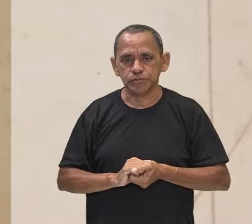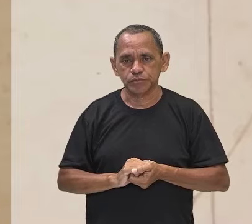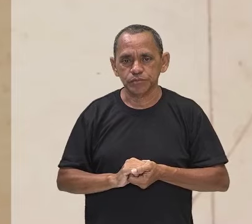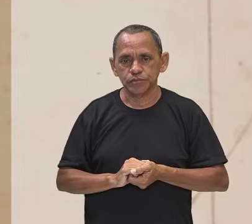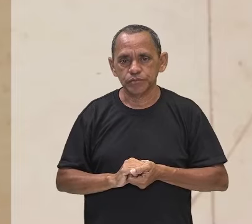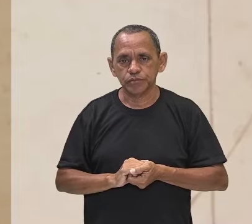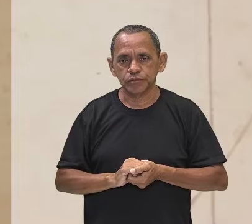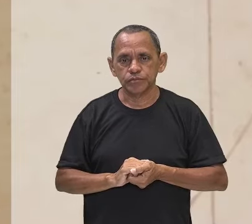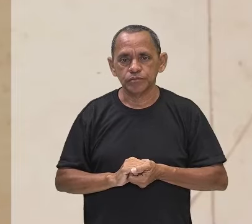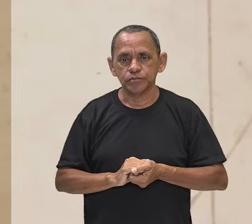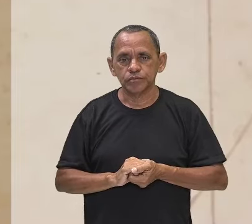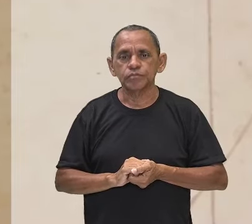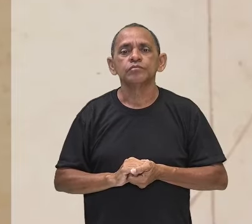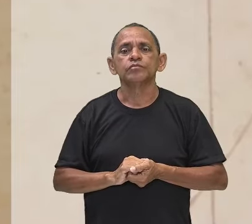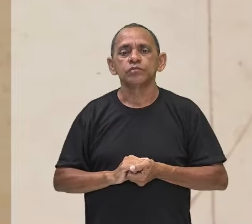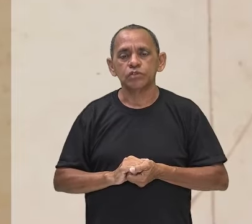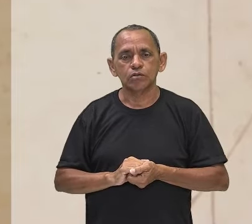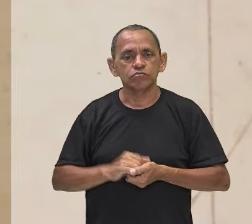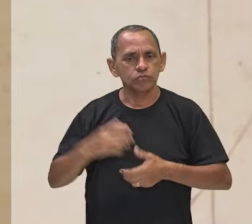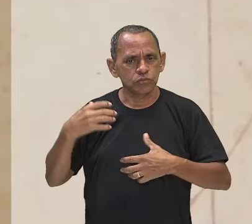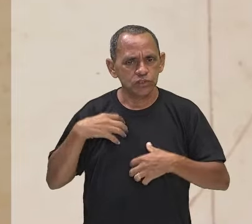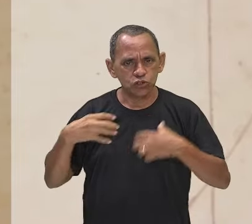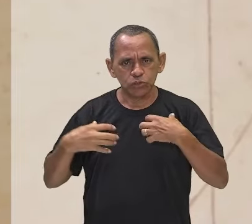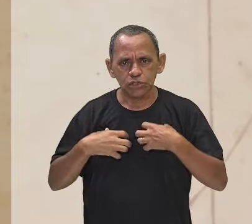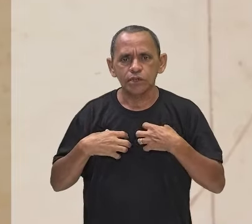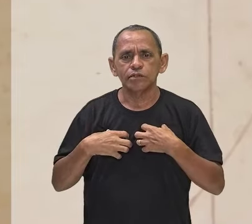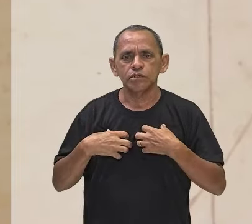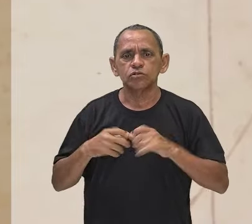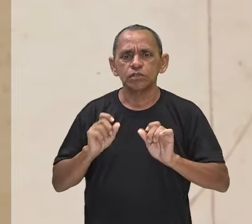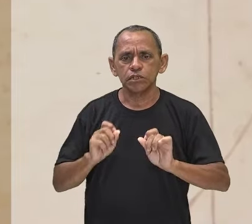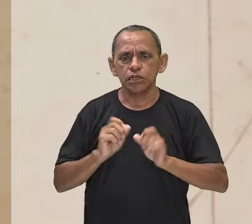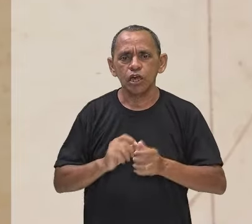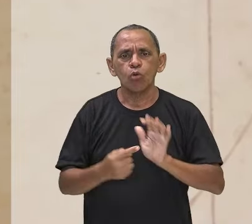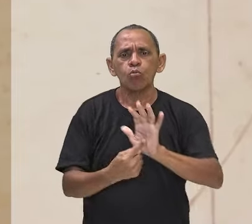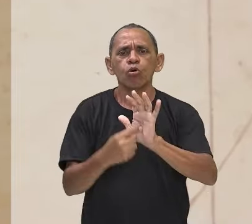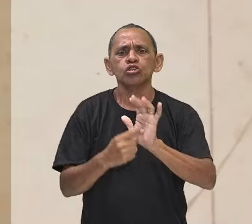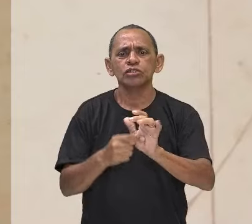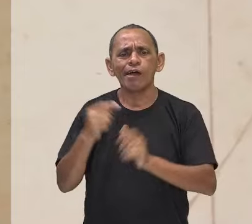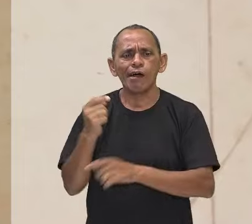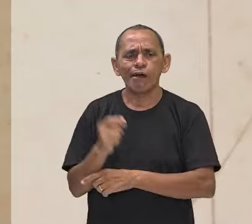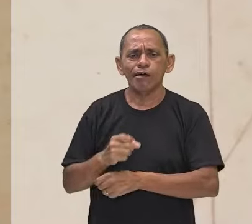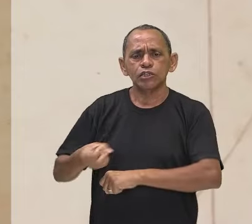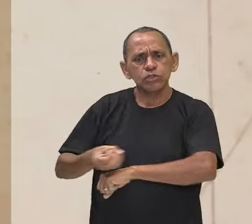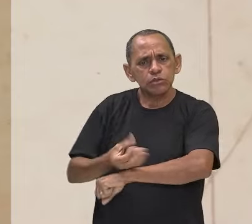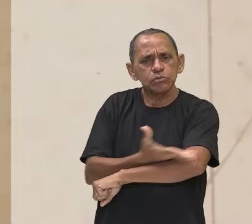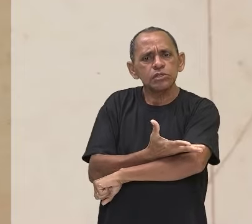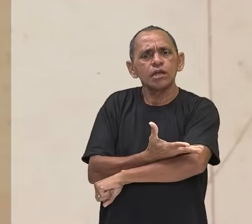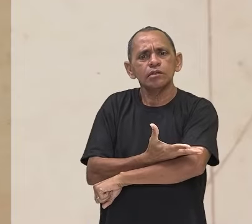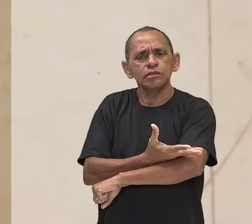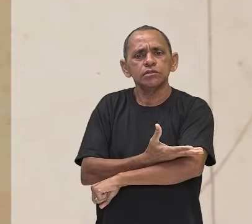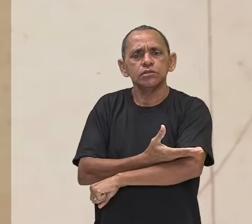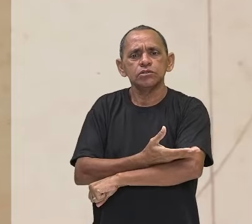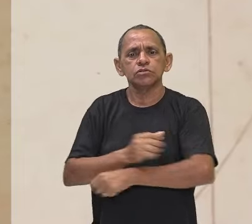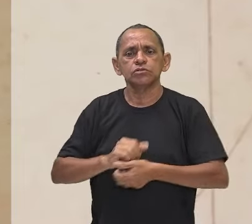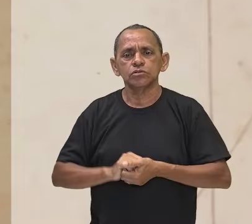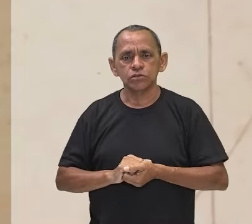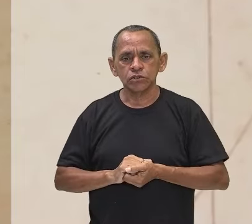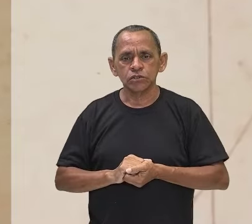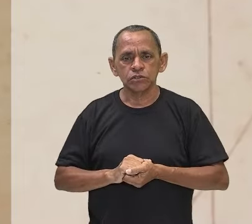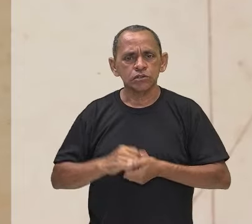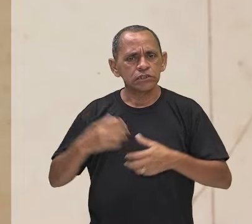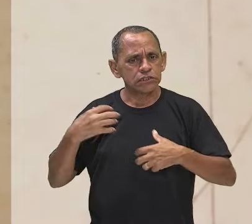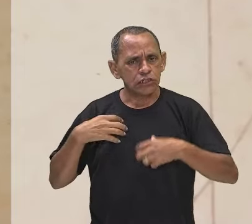a questão do sentimentalismo, ele vai trazer a ideia de que nosso sentimento, nossas sensações